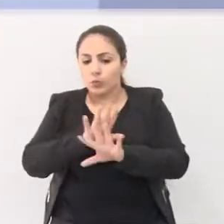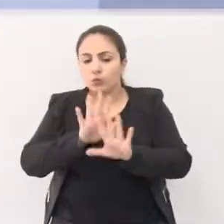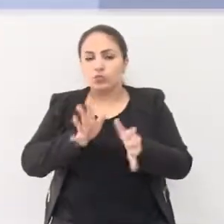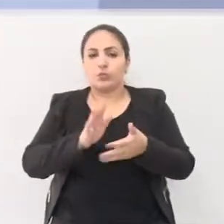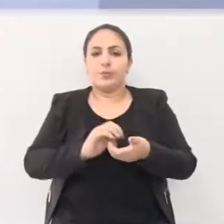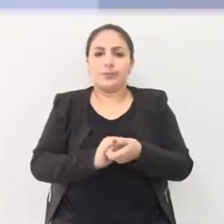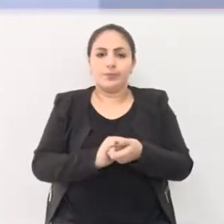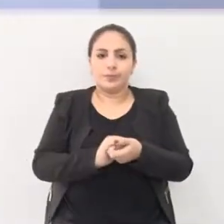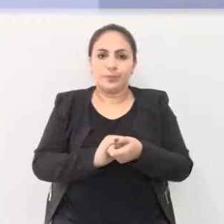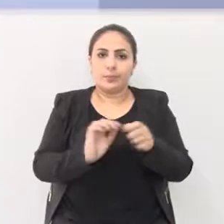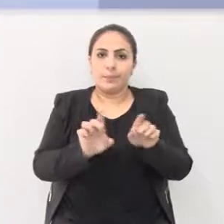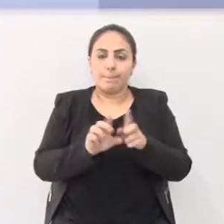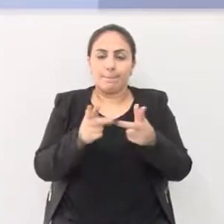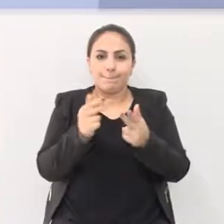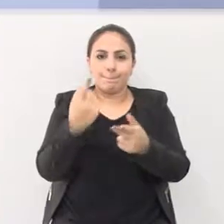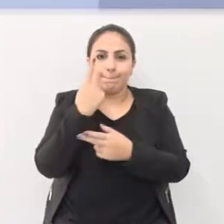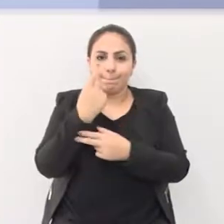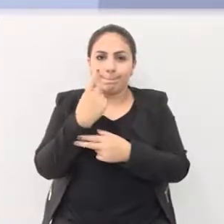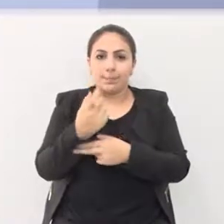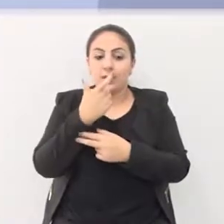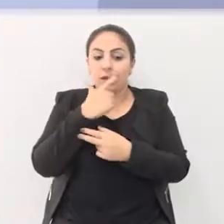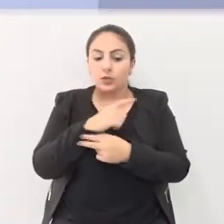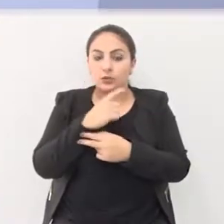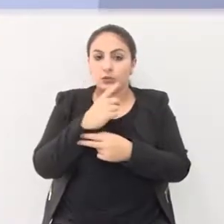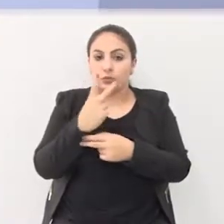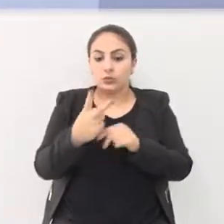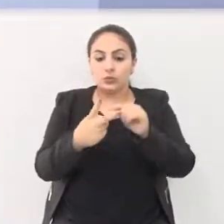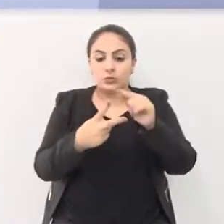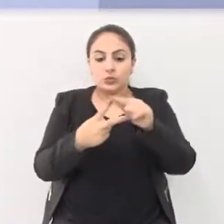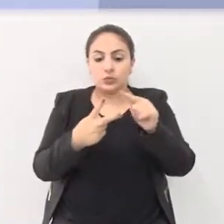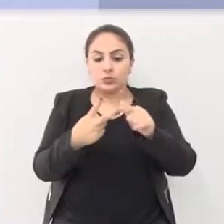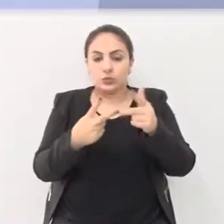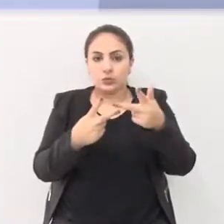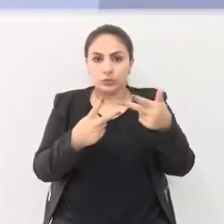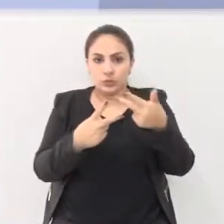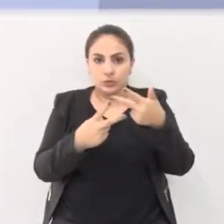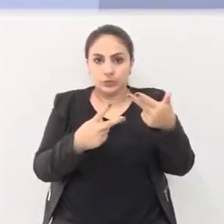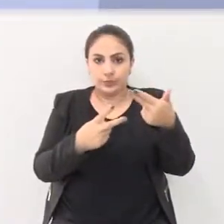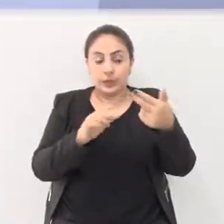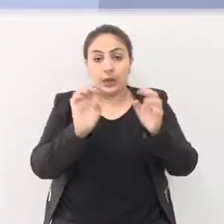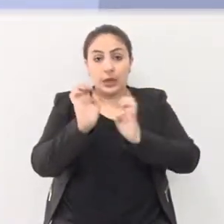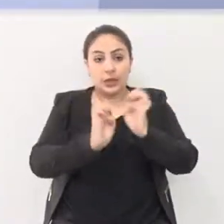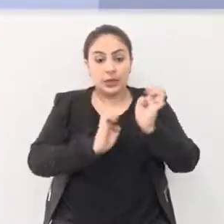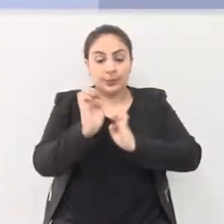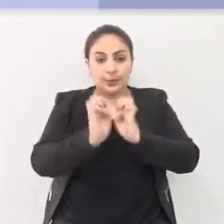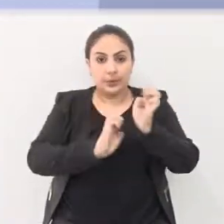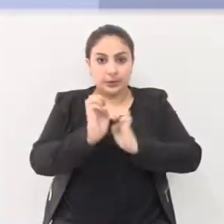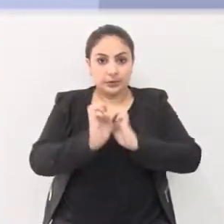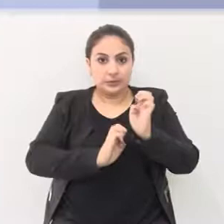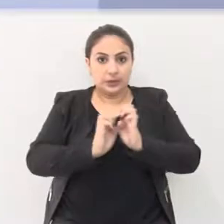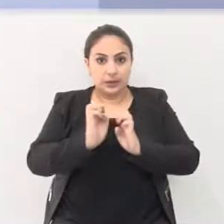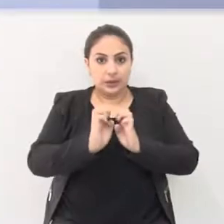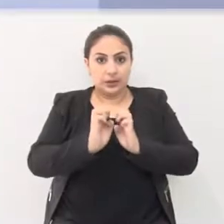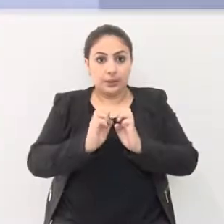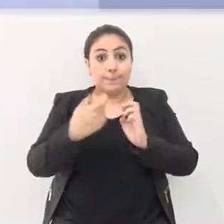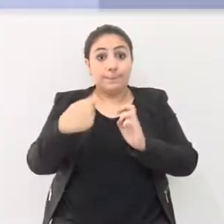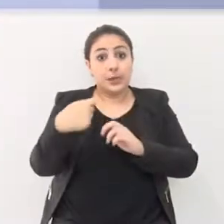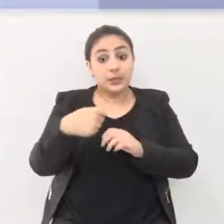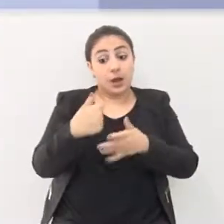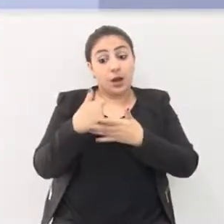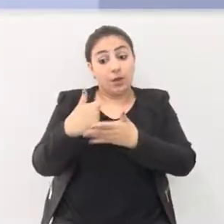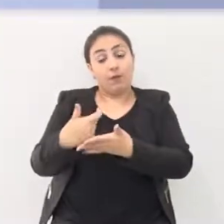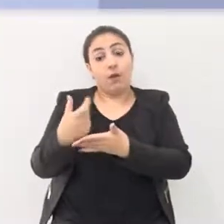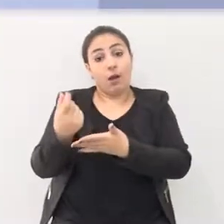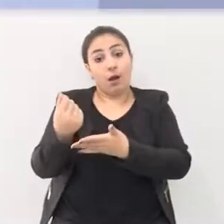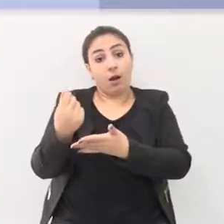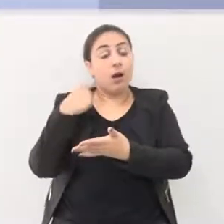já esteja tudo possível. Uma coisa interessante também que a gente acha são 2 pontos. Um é que a empresa, a promotora, ela tem que destinar